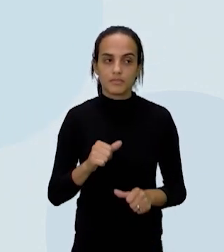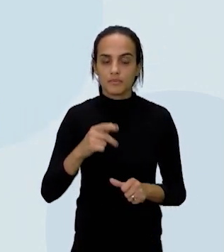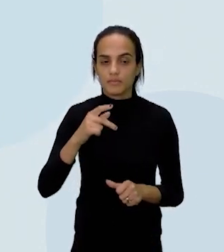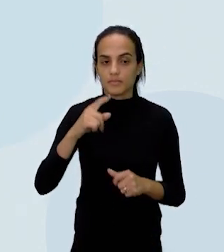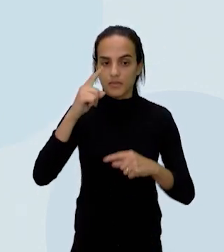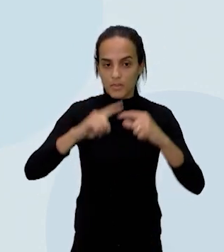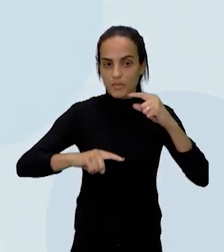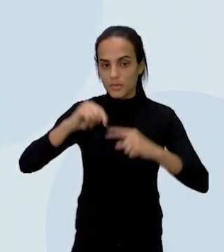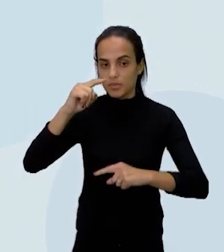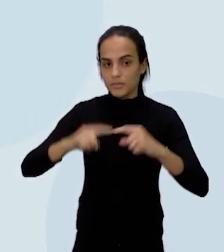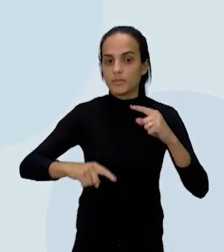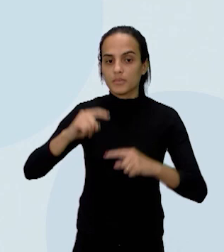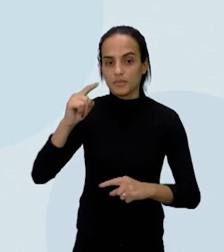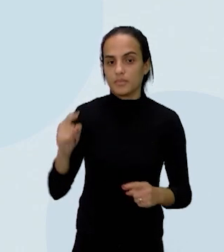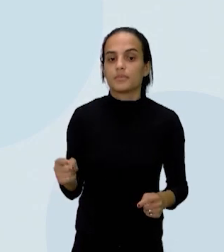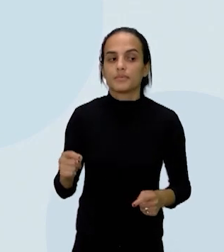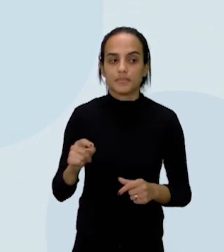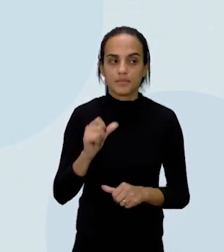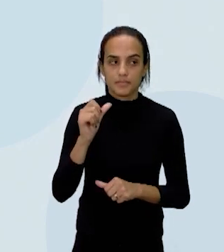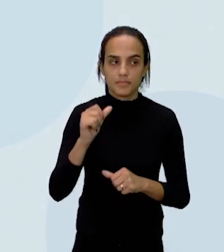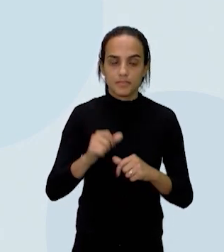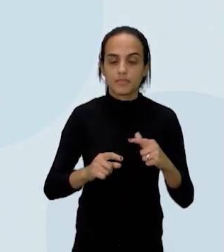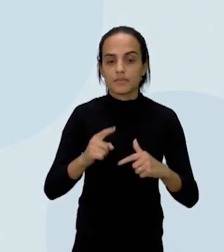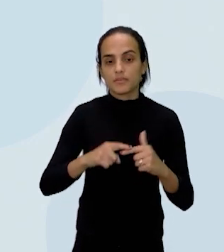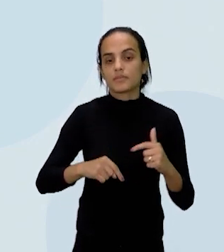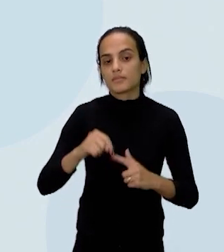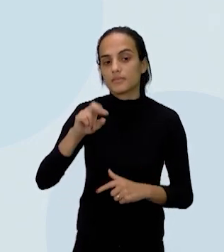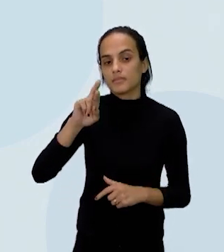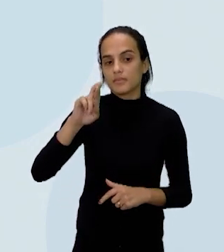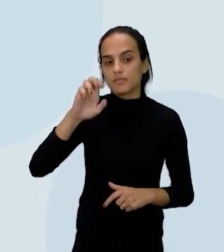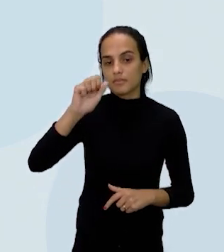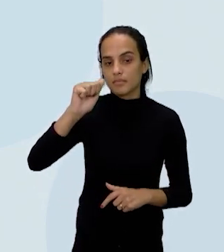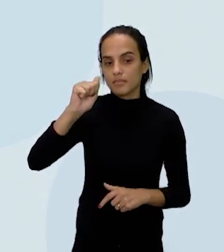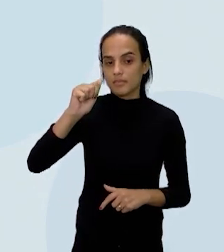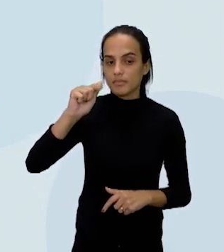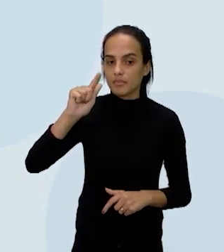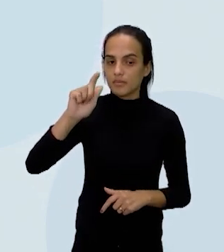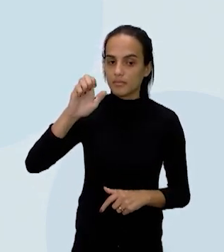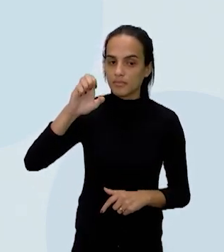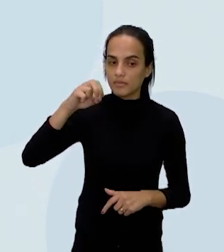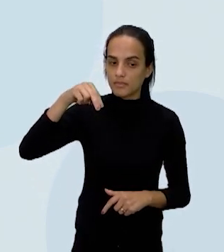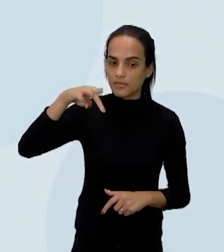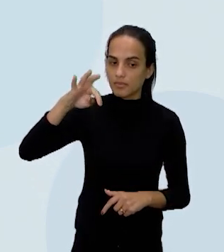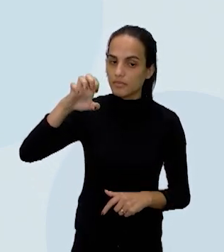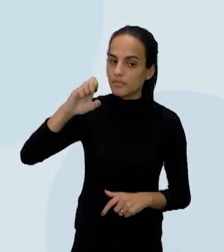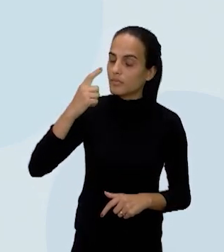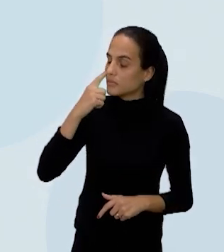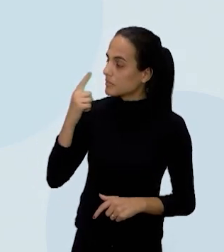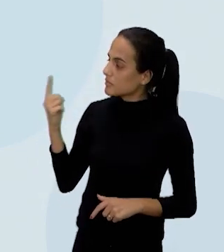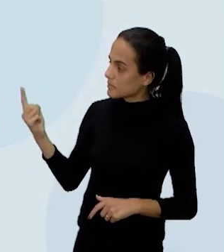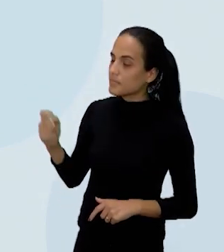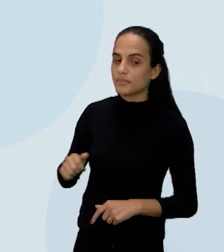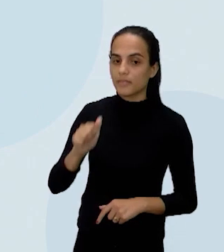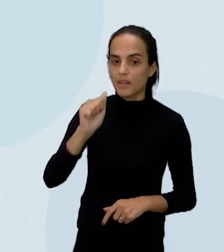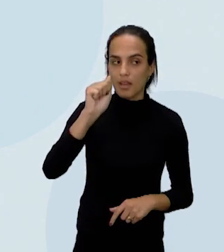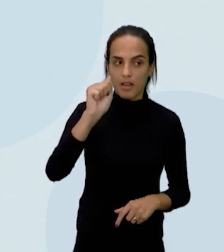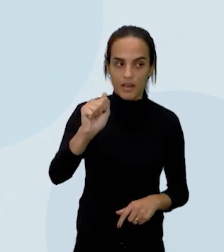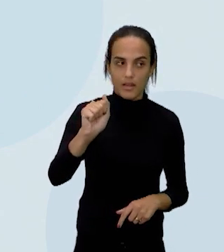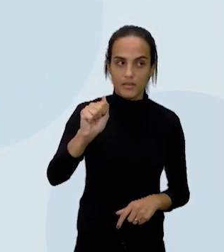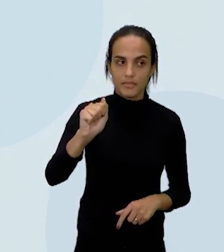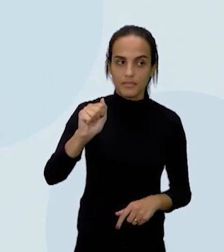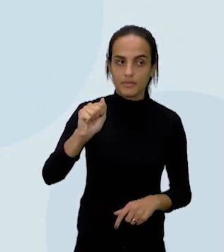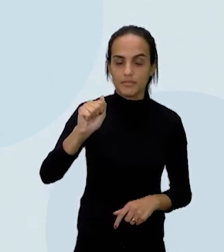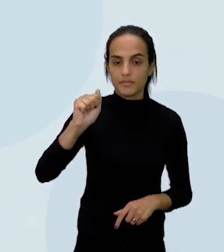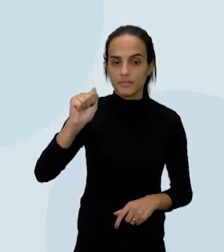Ou ainda tem um outro tipo aí embaixo de exemplo, que é o Azinho, azão, mais Bzão,